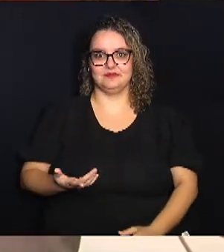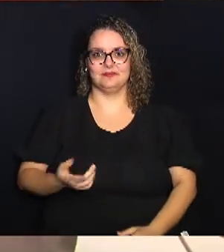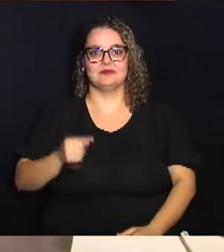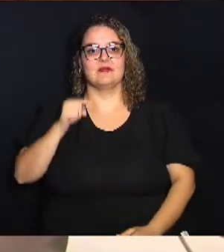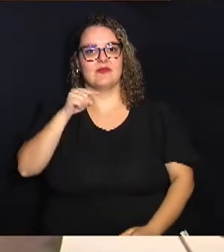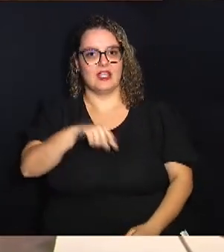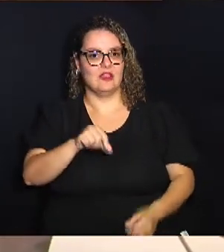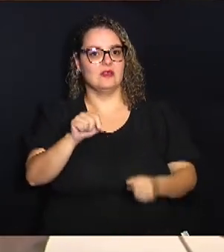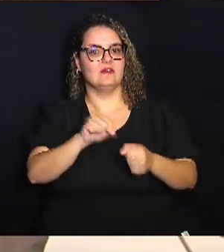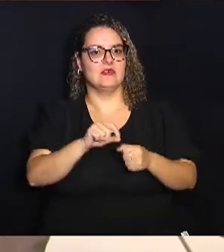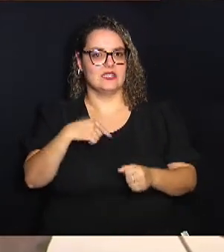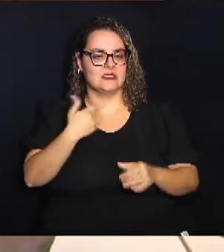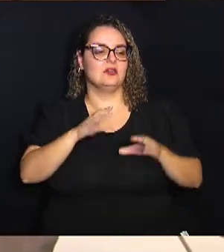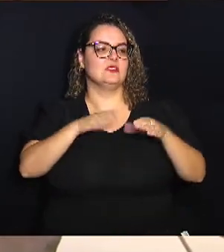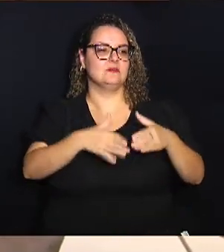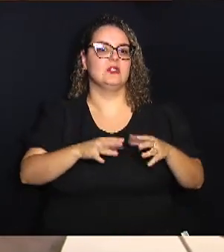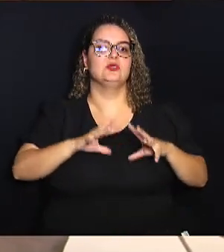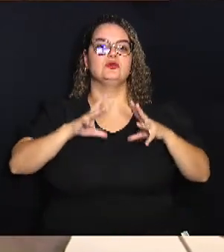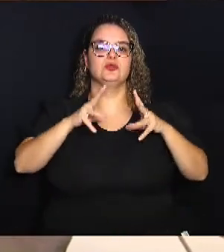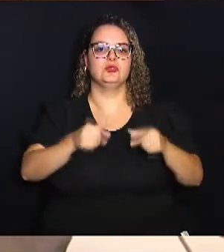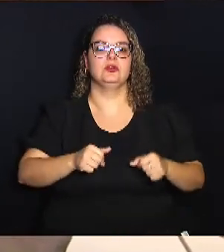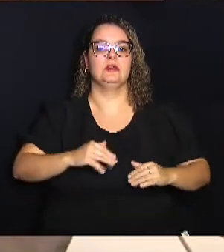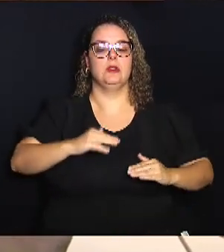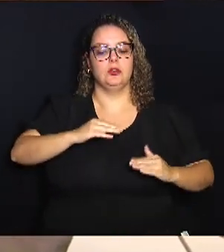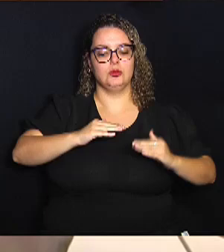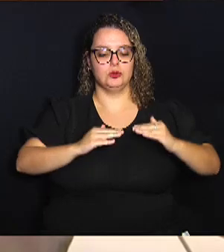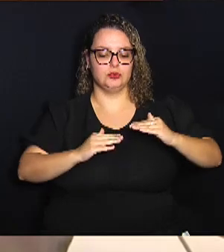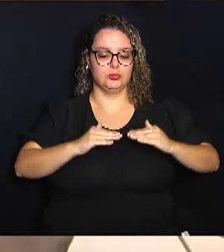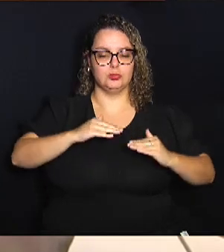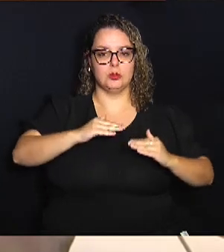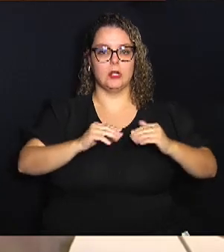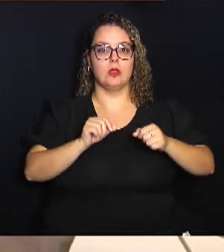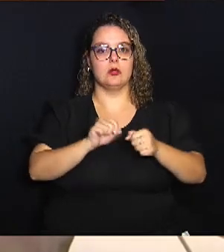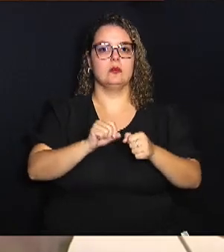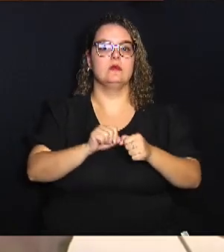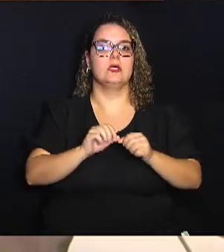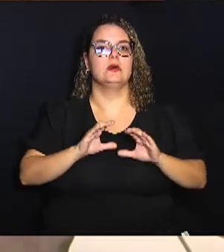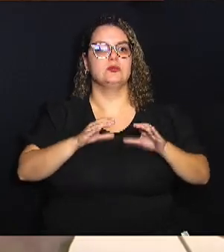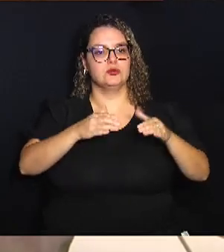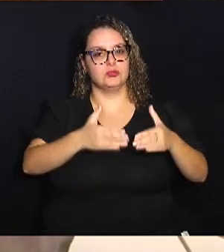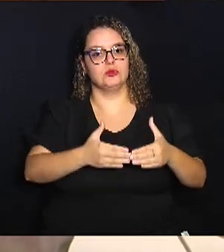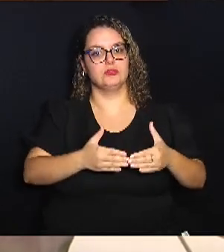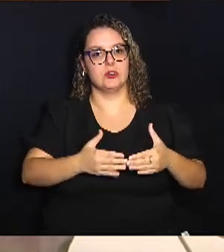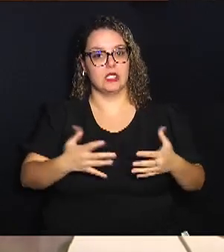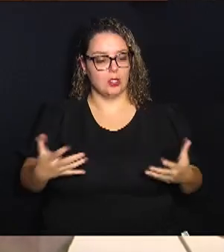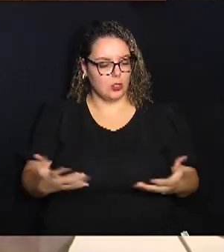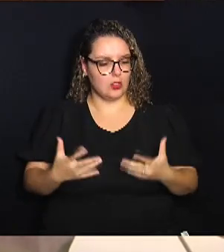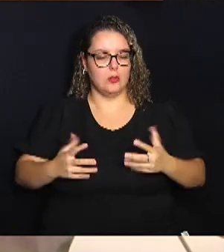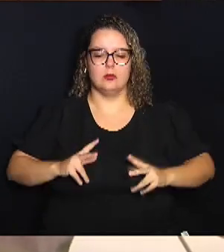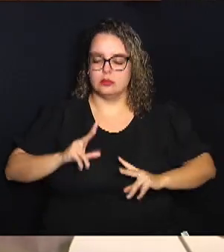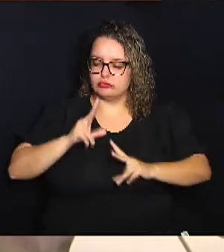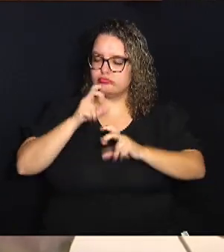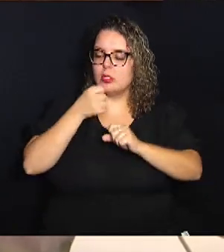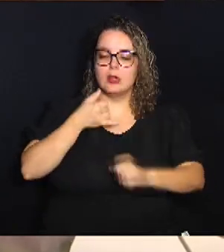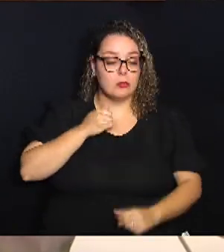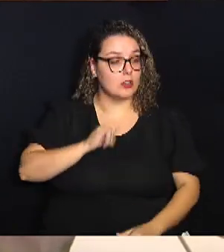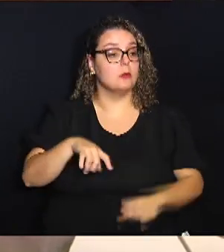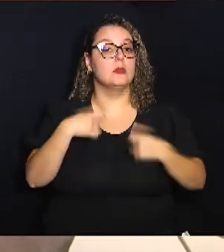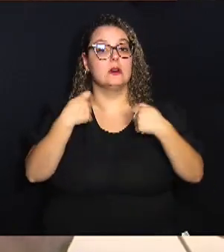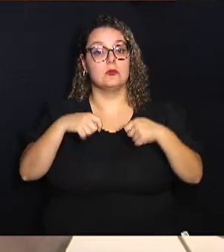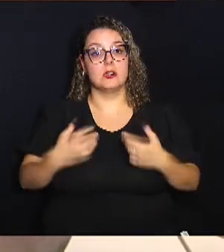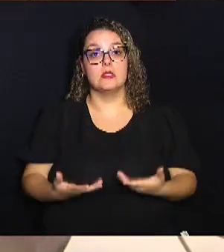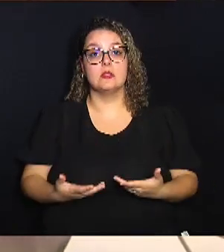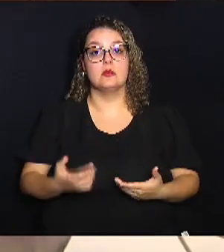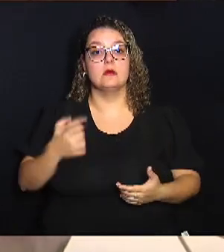é o que faz a nossa equipe ser totalmente balanceada, é o que faz a nossa equipe ter aquele gás, aquela energia que a gente precisa,